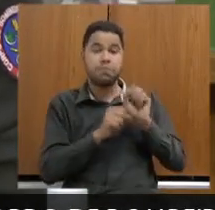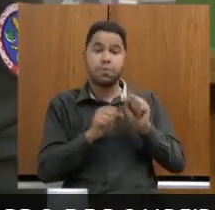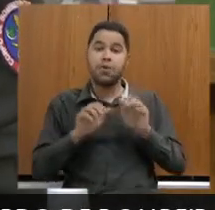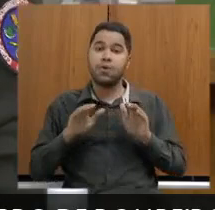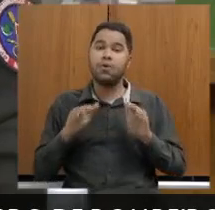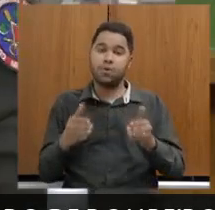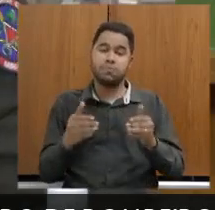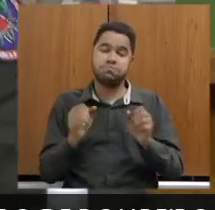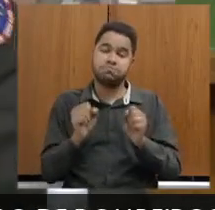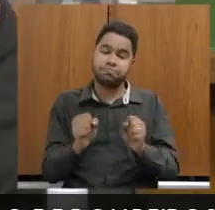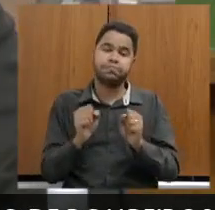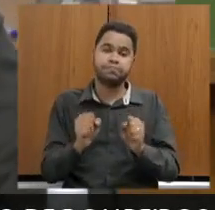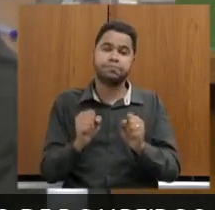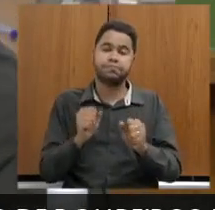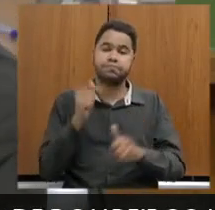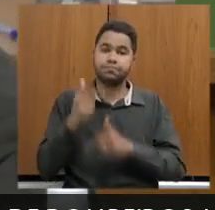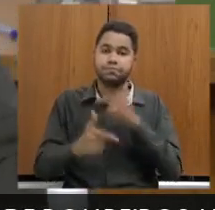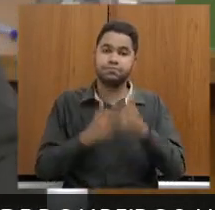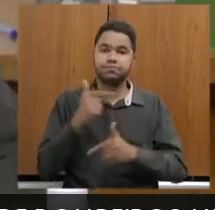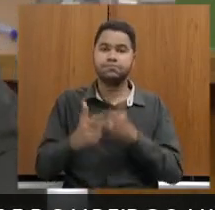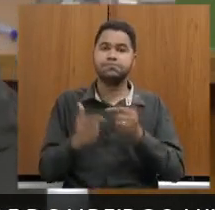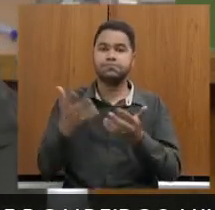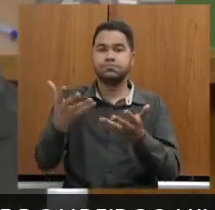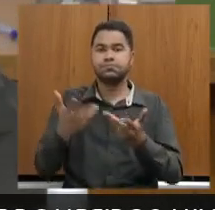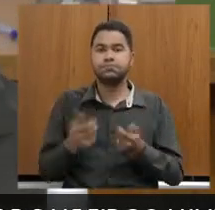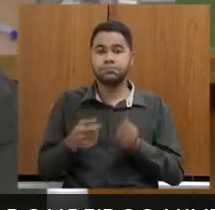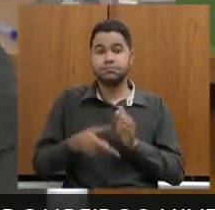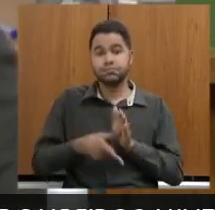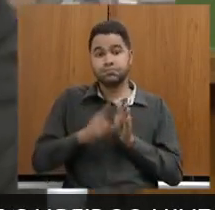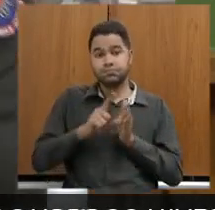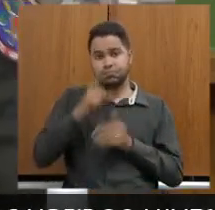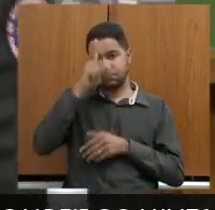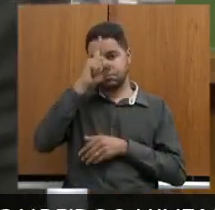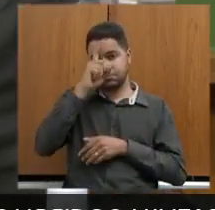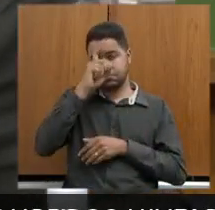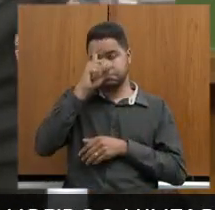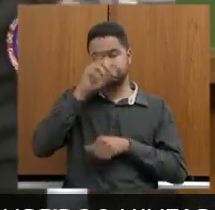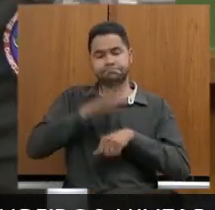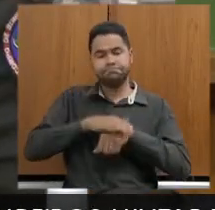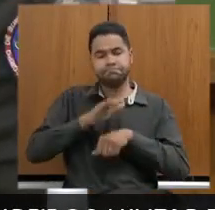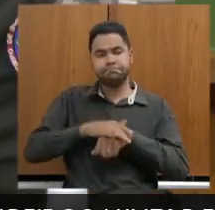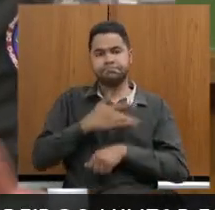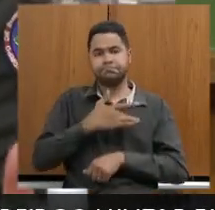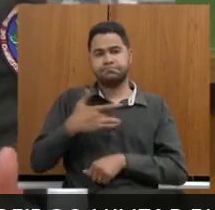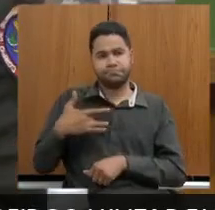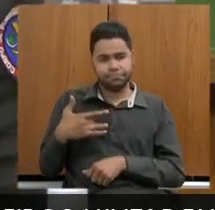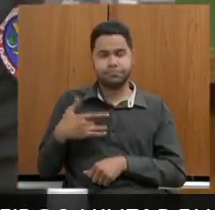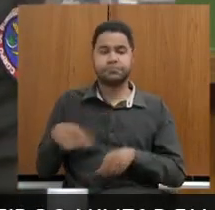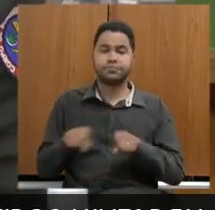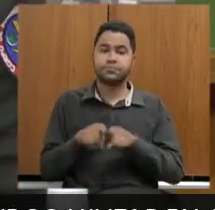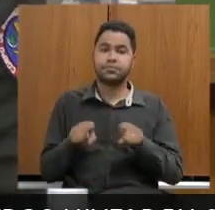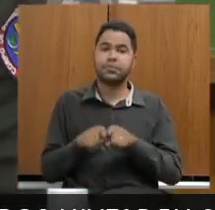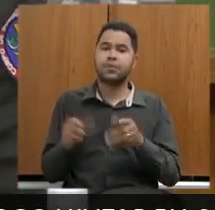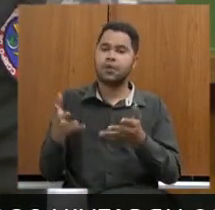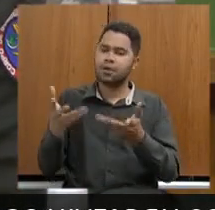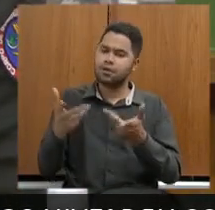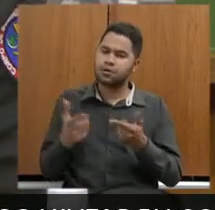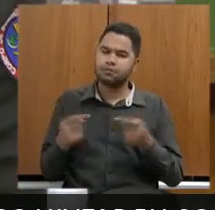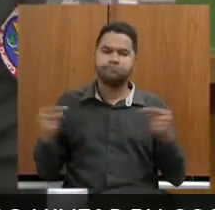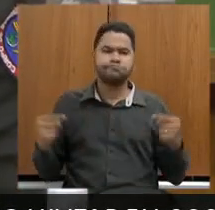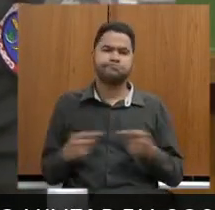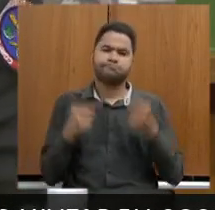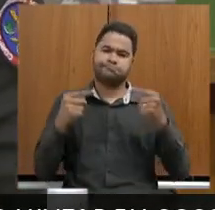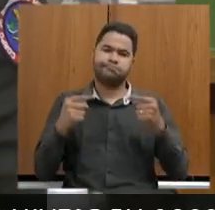direcionada para o serviço de atendimento pré-hospitalar que é de saúde e que atende perfeitamente